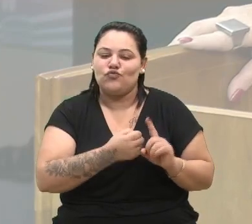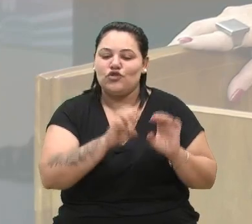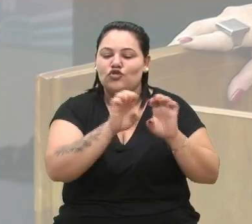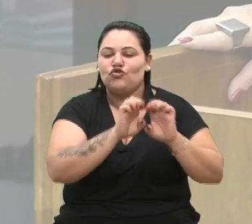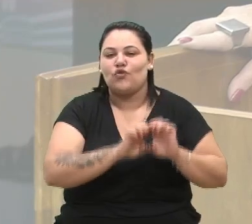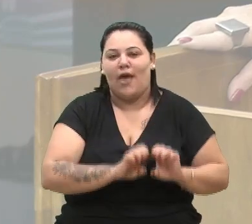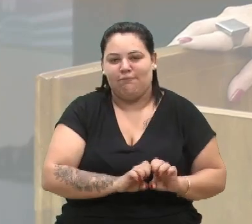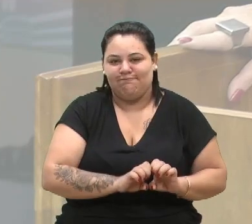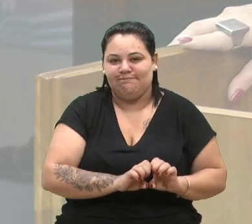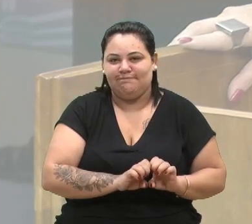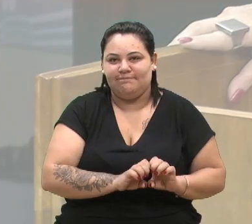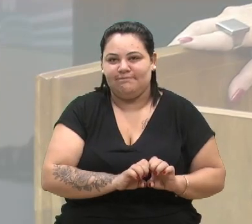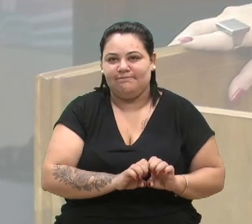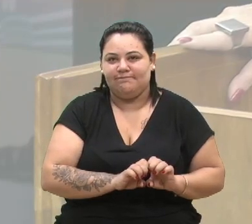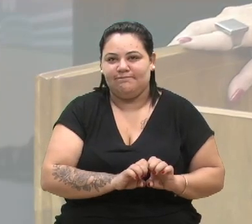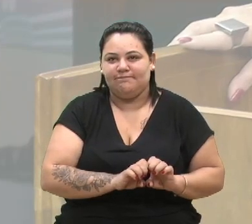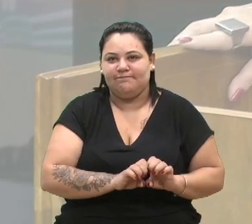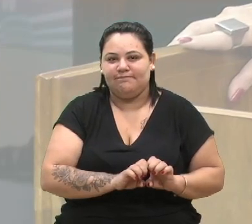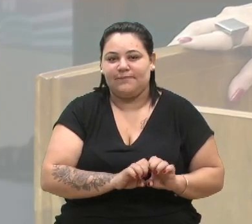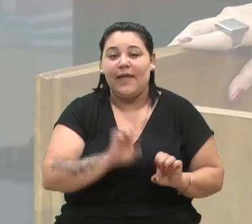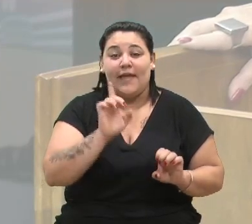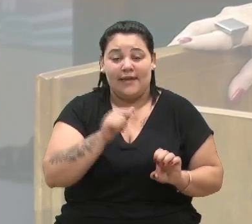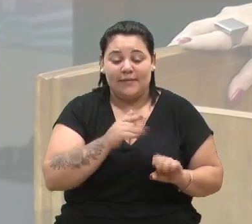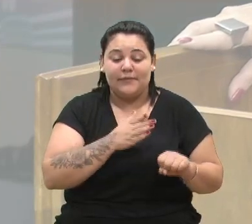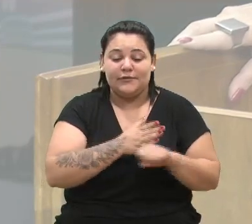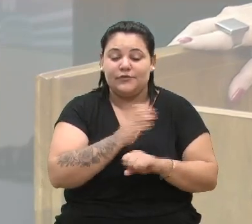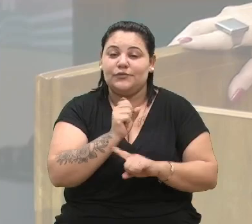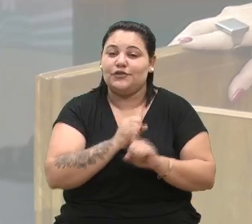é, sim, fruto de uma sociedade